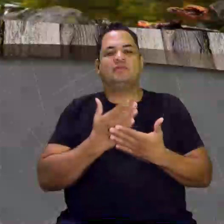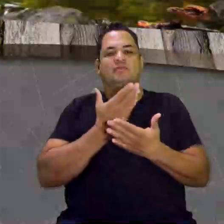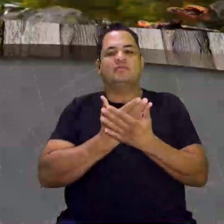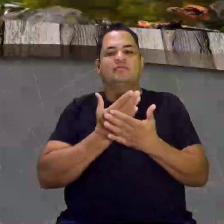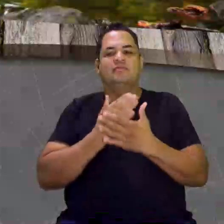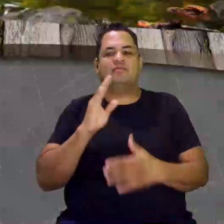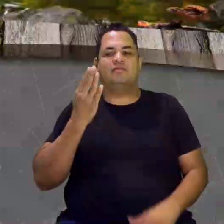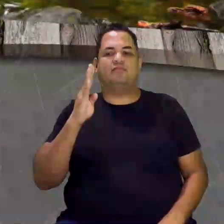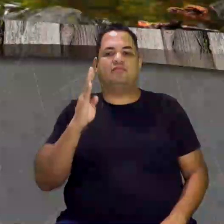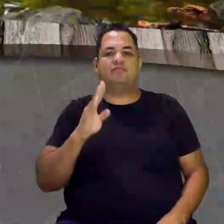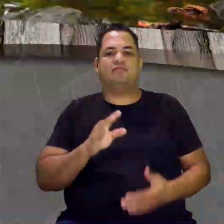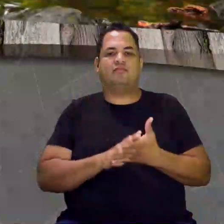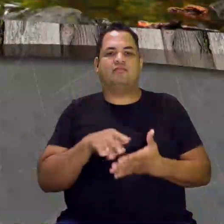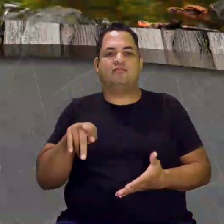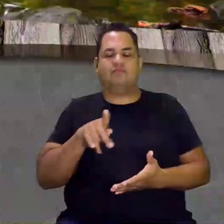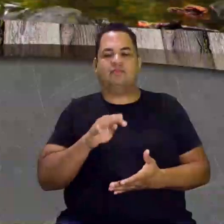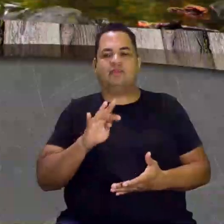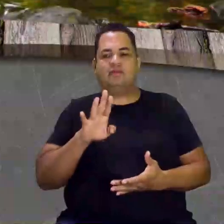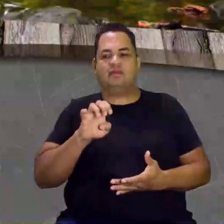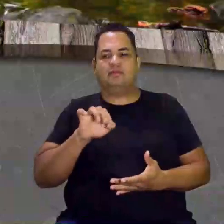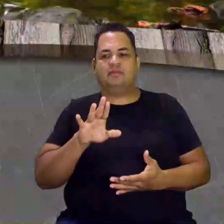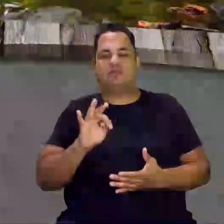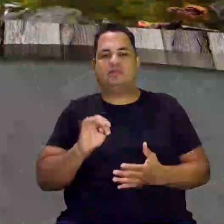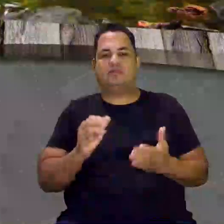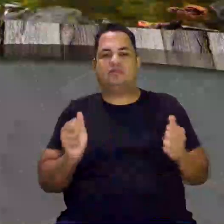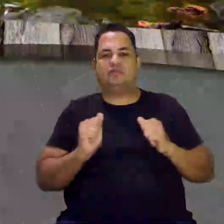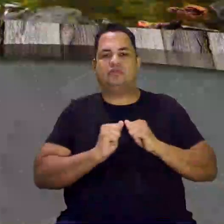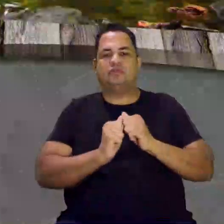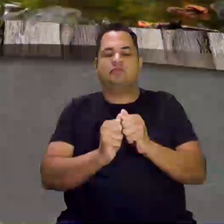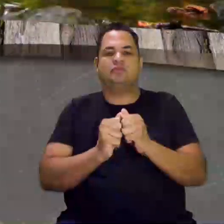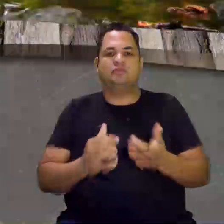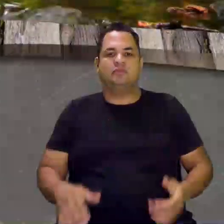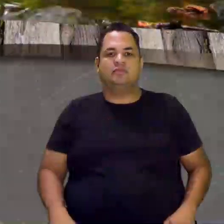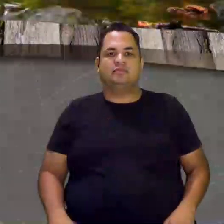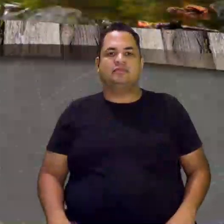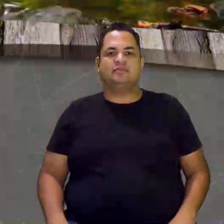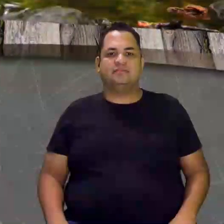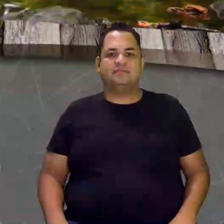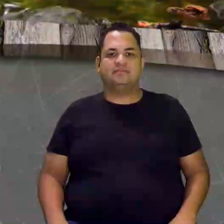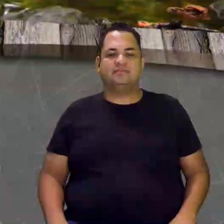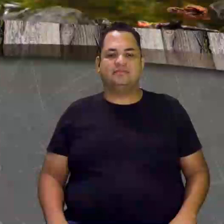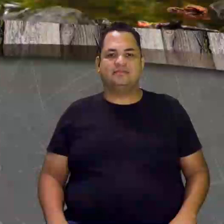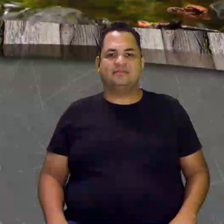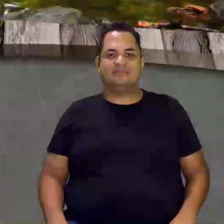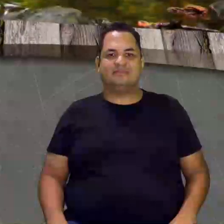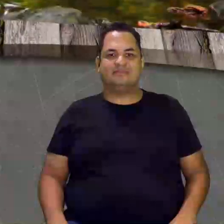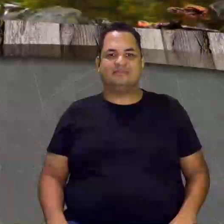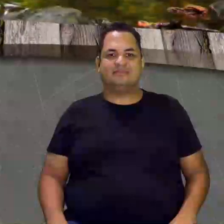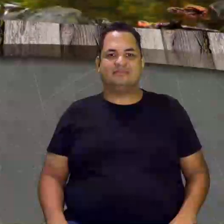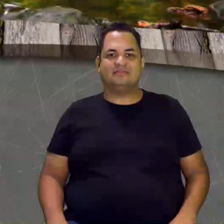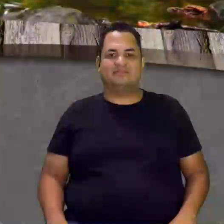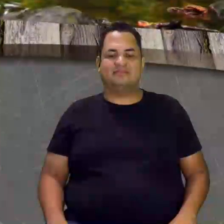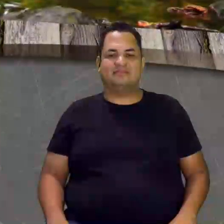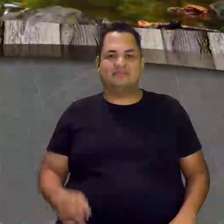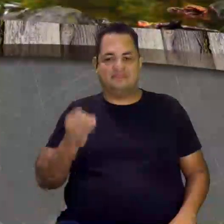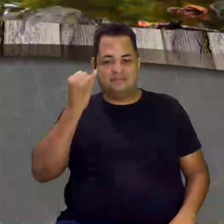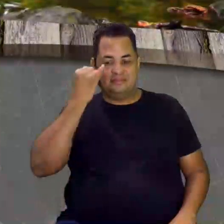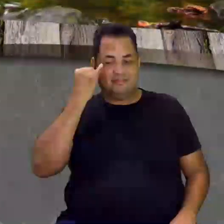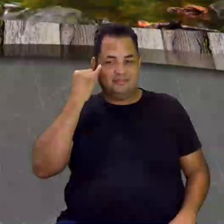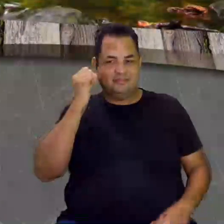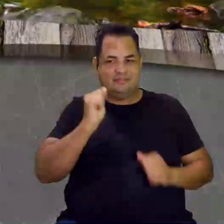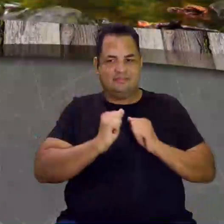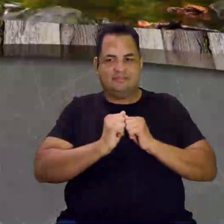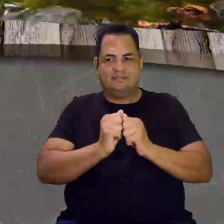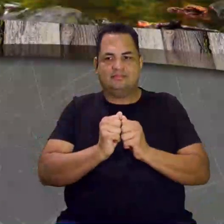biologia. Professora Tabita aqui com vocês. Não dá, né? Não combina comigo, mas tudo bem, vamos lá. Professor Sami aqui com